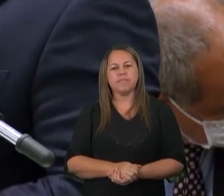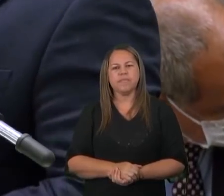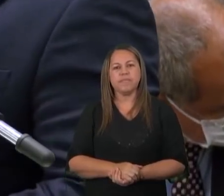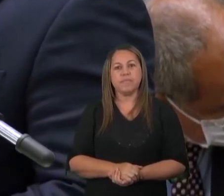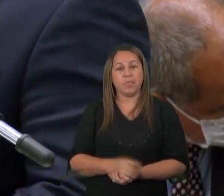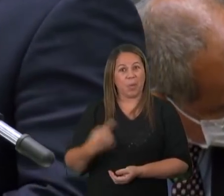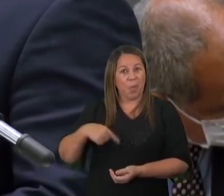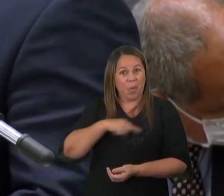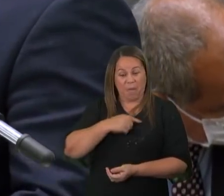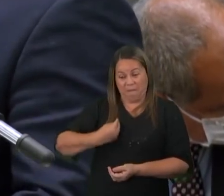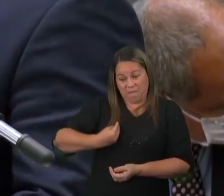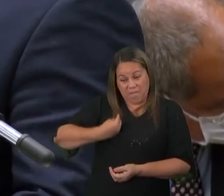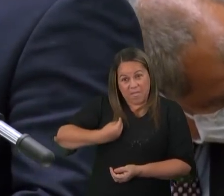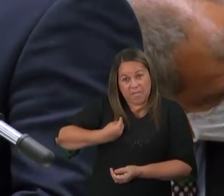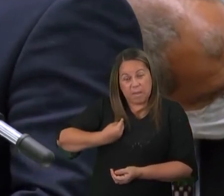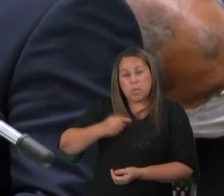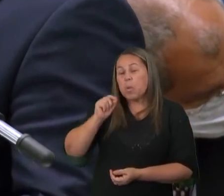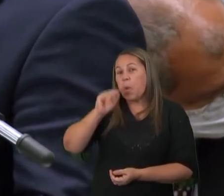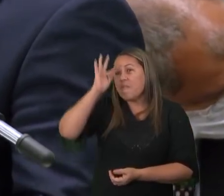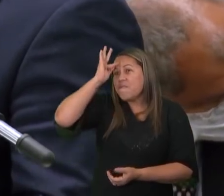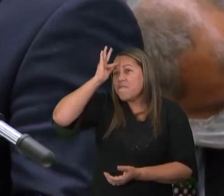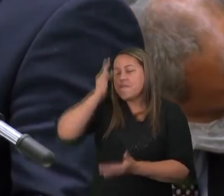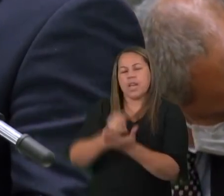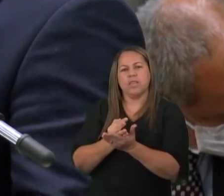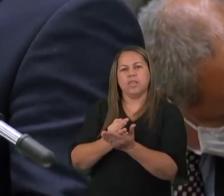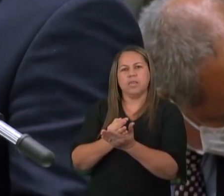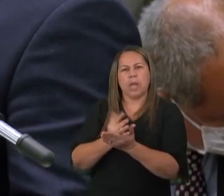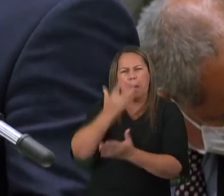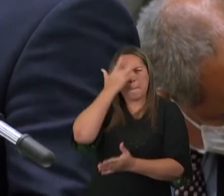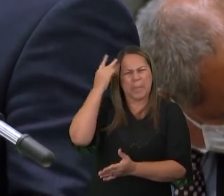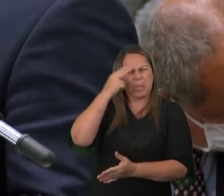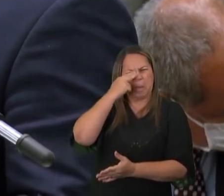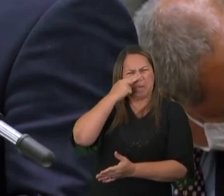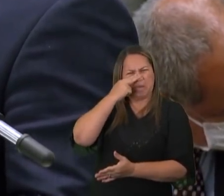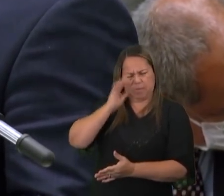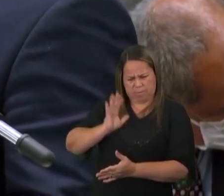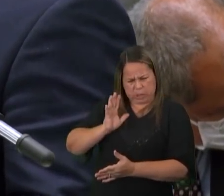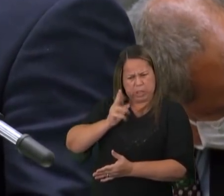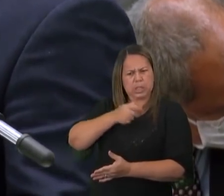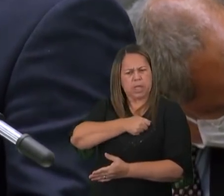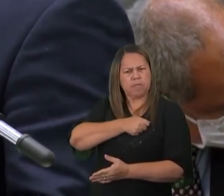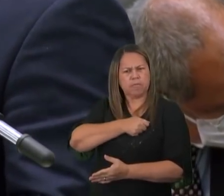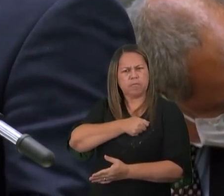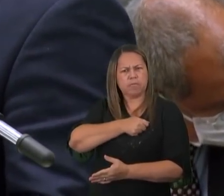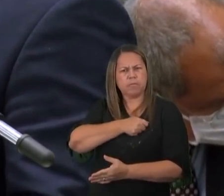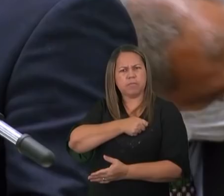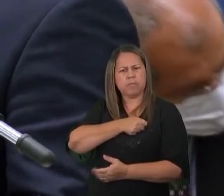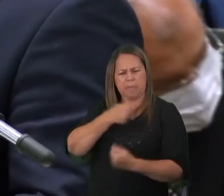por fé. O salvo anda por fé.